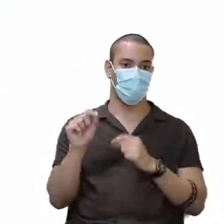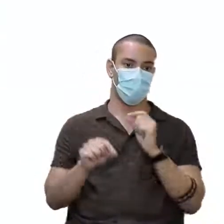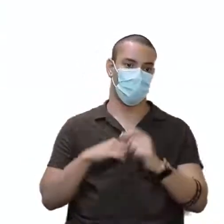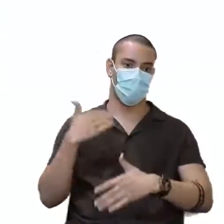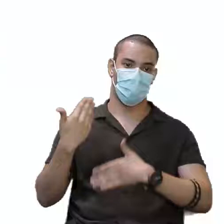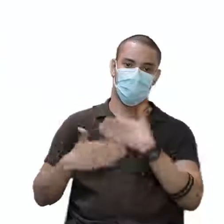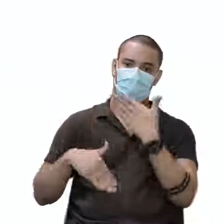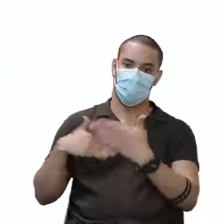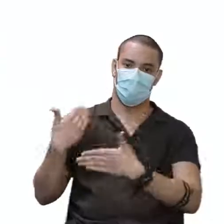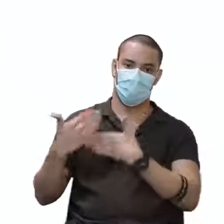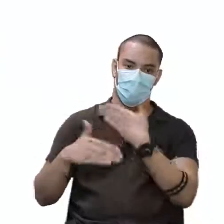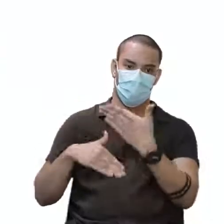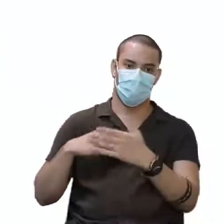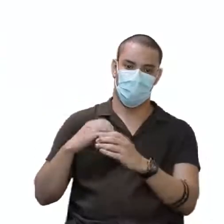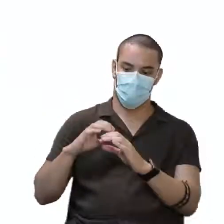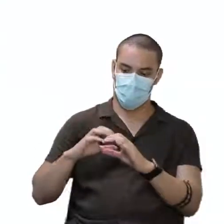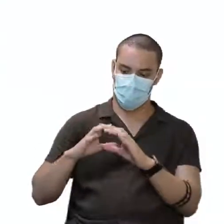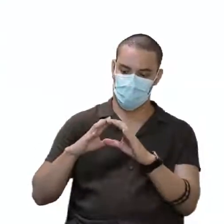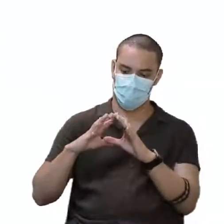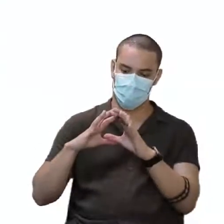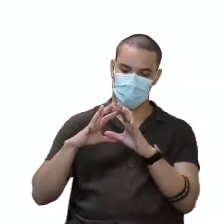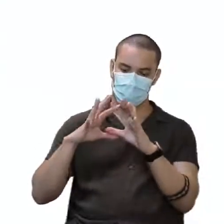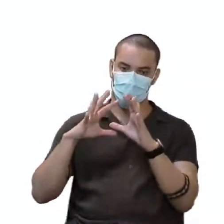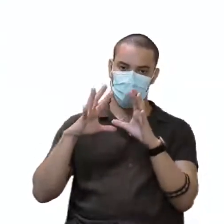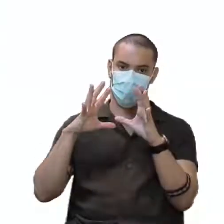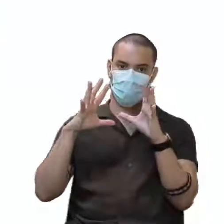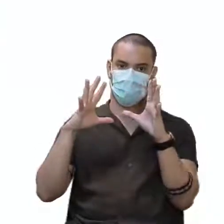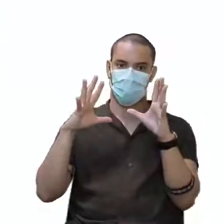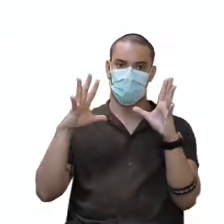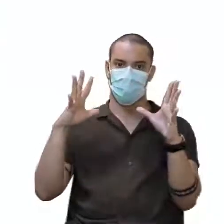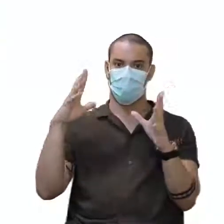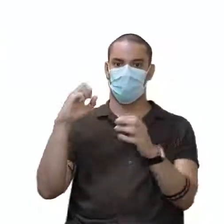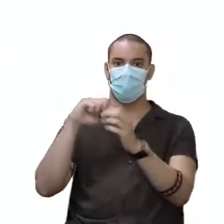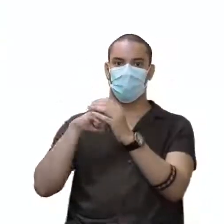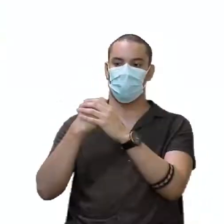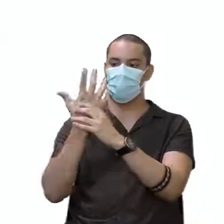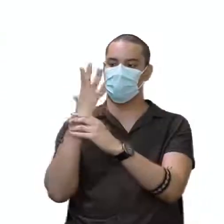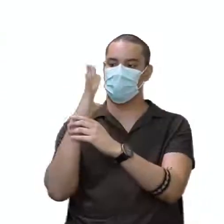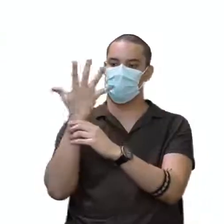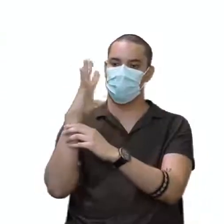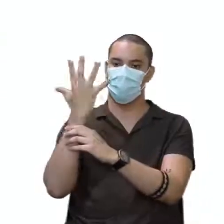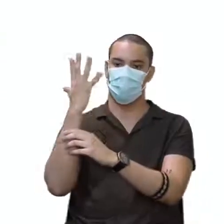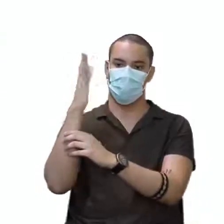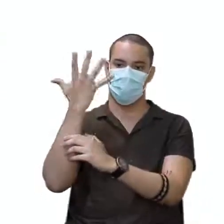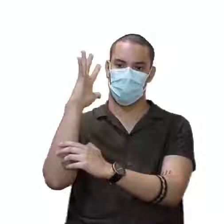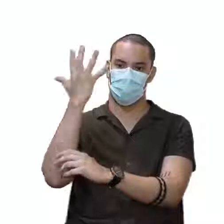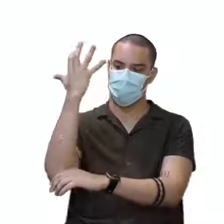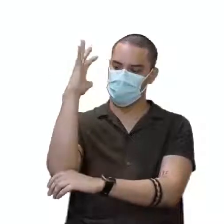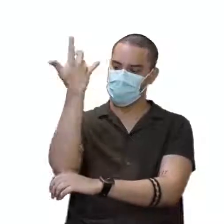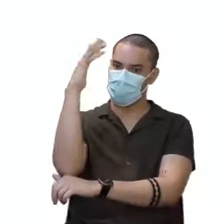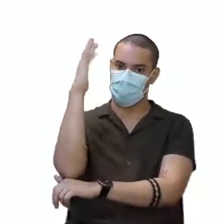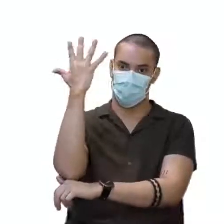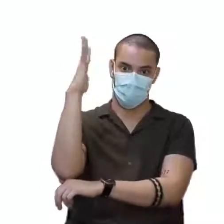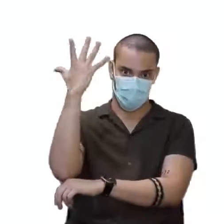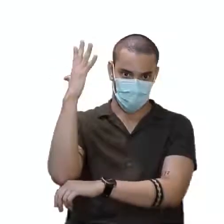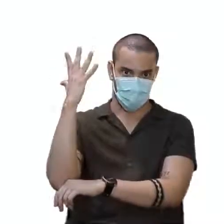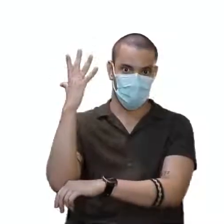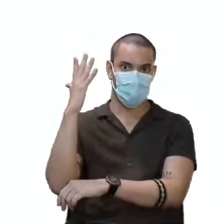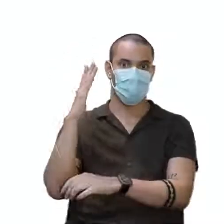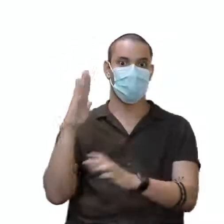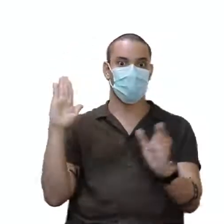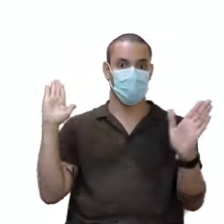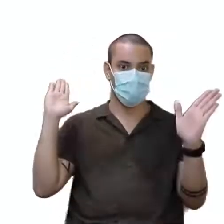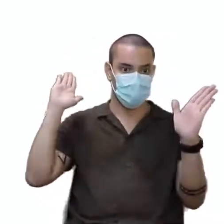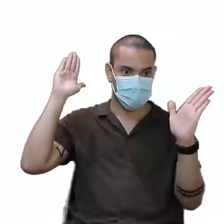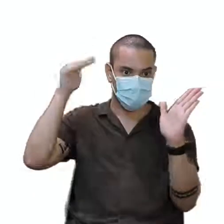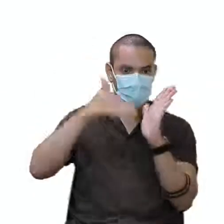se desenvolver. E aí vai chegando a alcançar portes mais elevados, onde